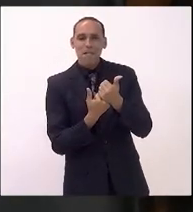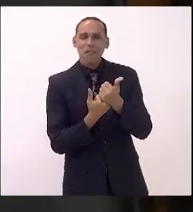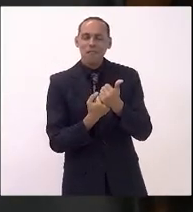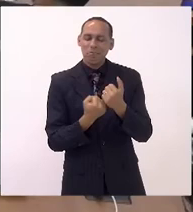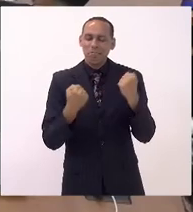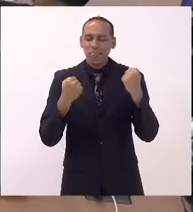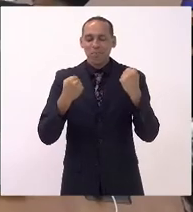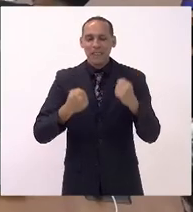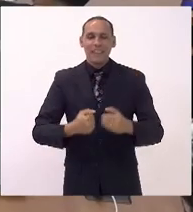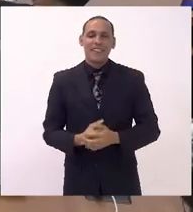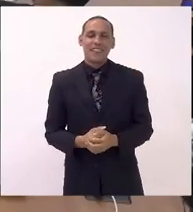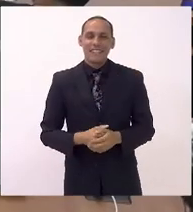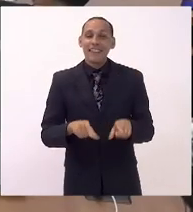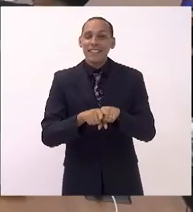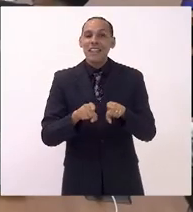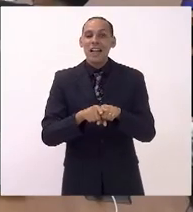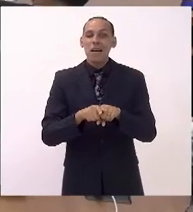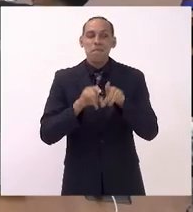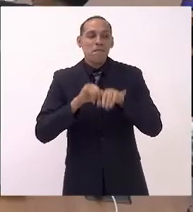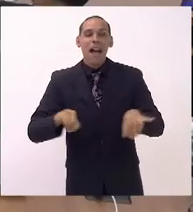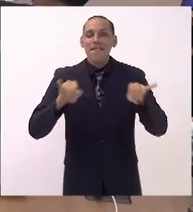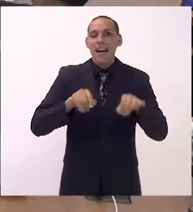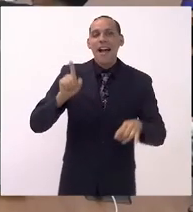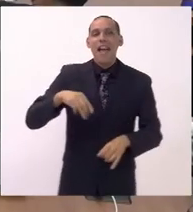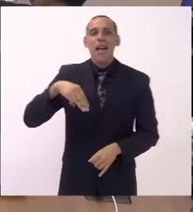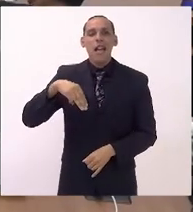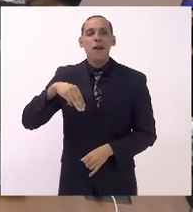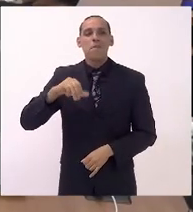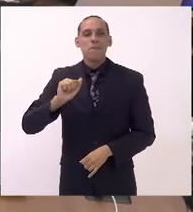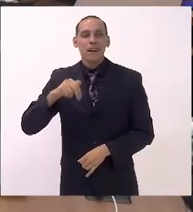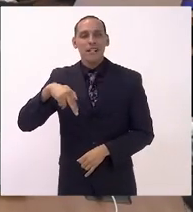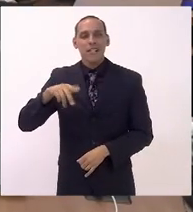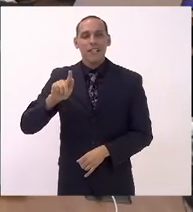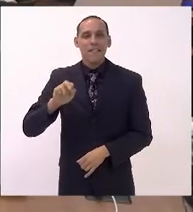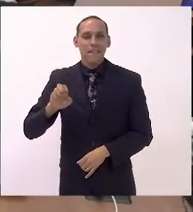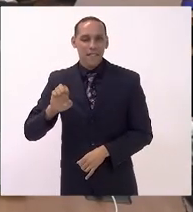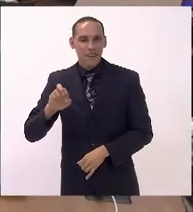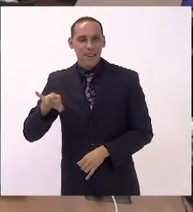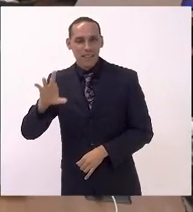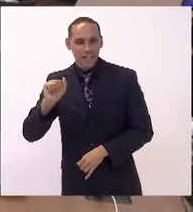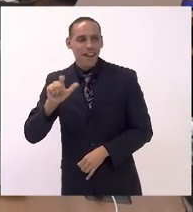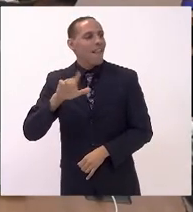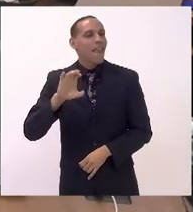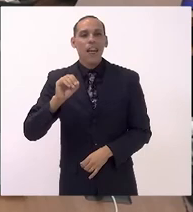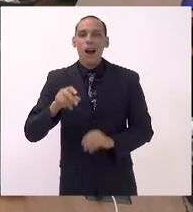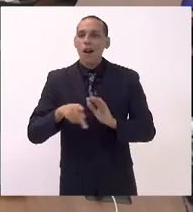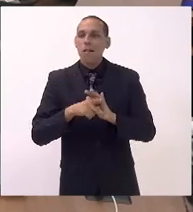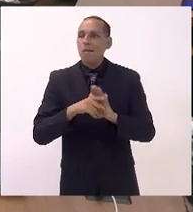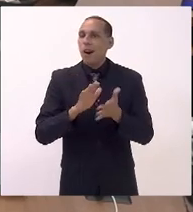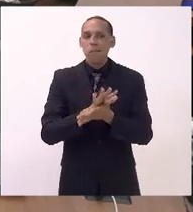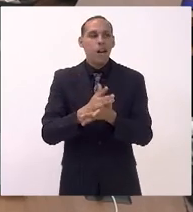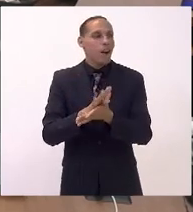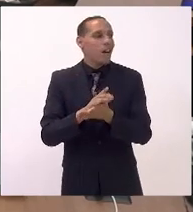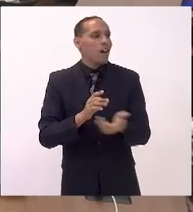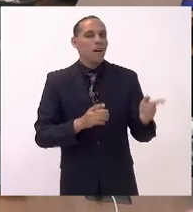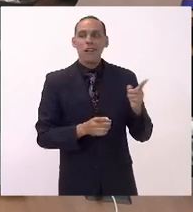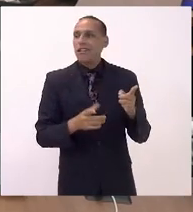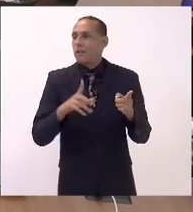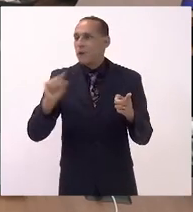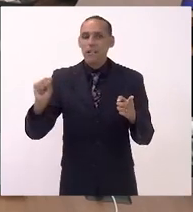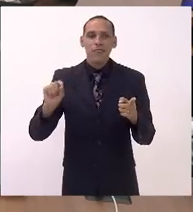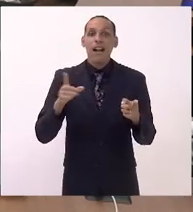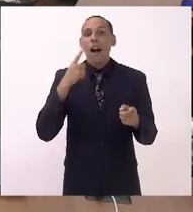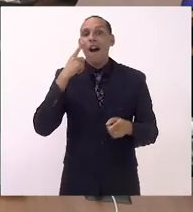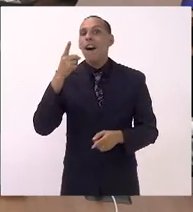grande. E o marqueteiro é o Mangueirense. Cadê o Léo? Já saiu? Né? Está lá, né?